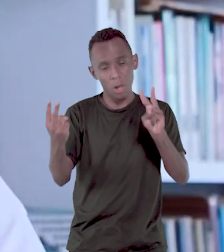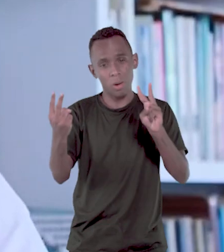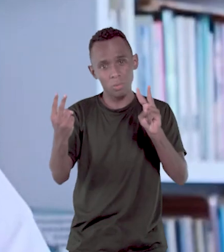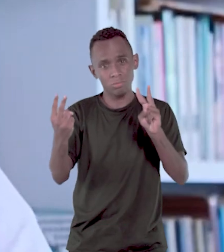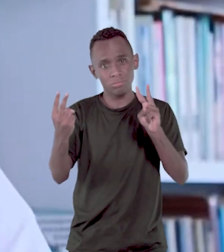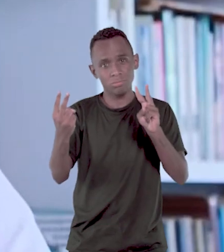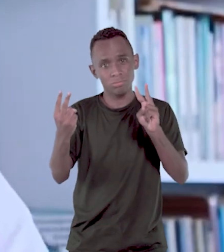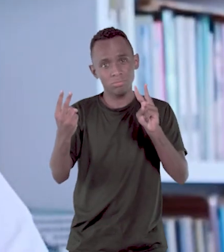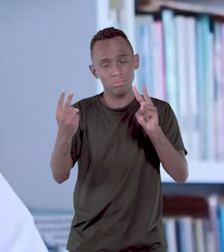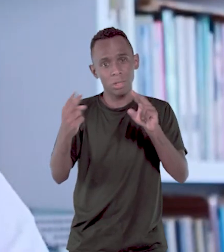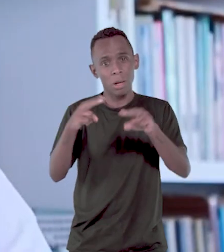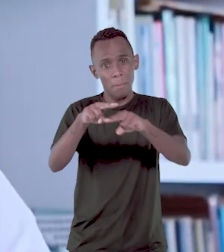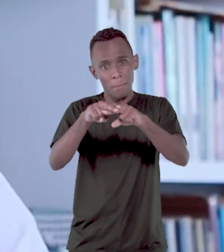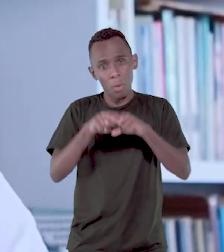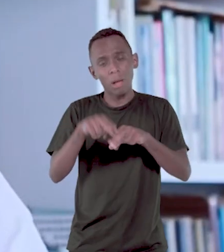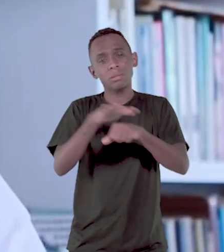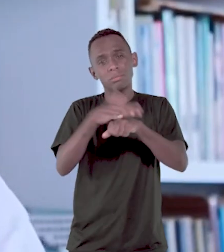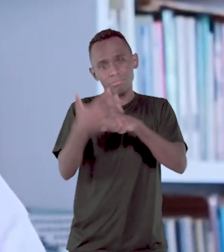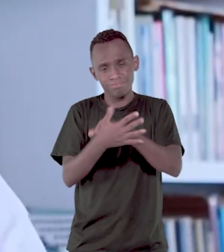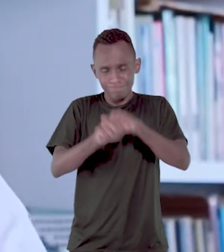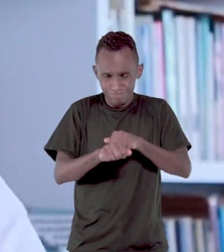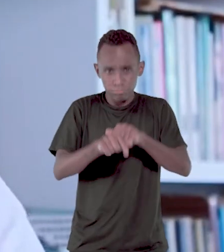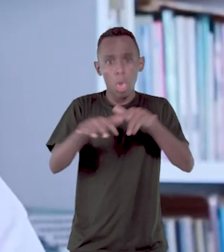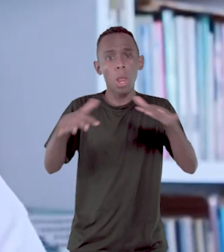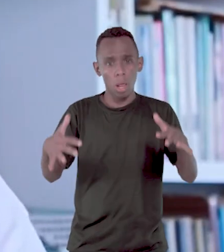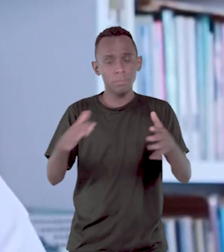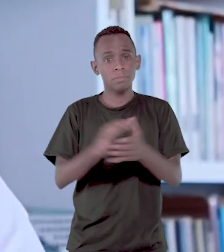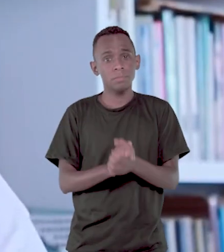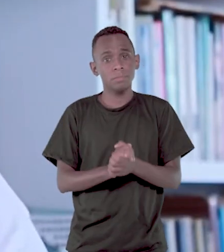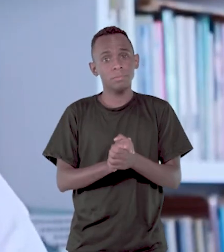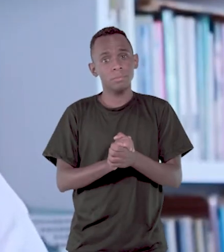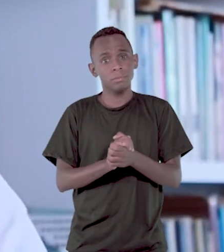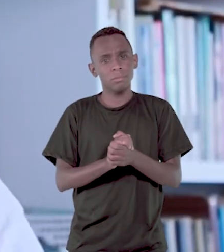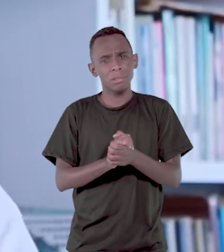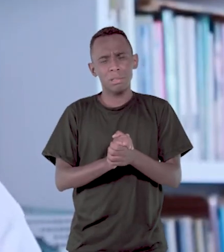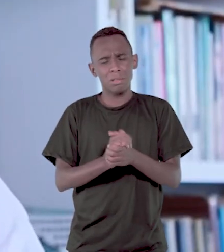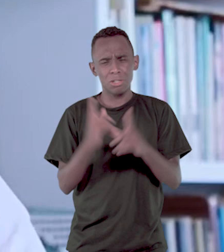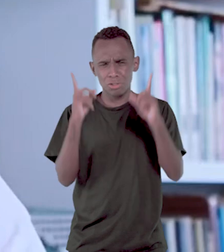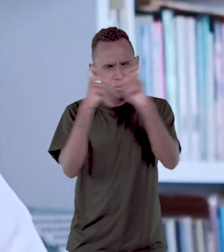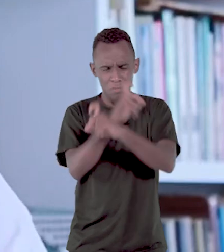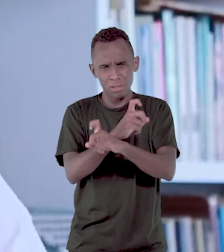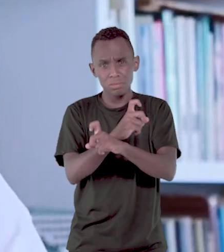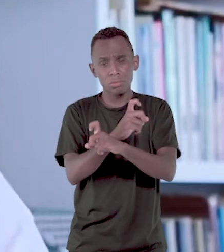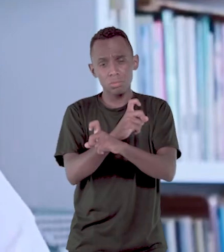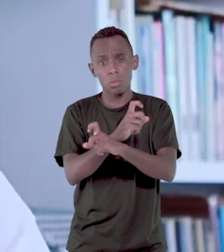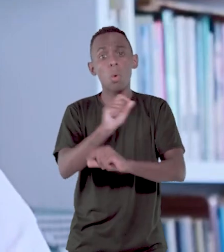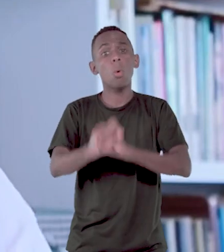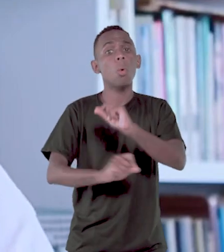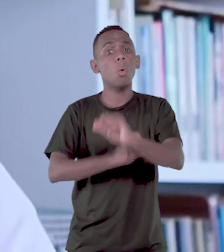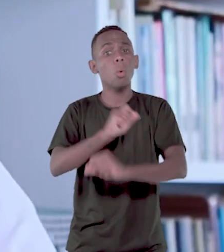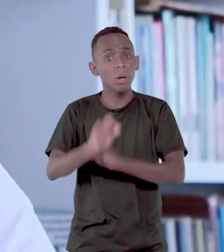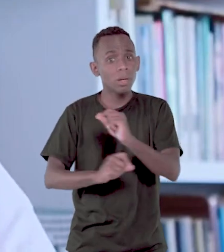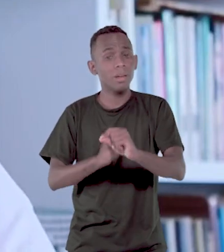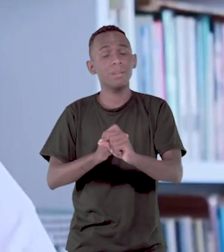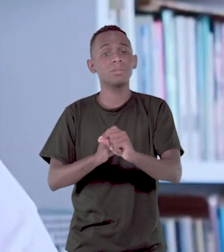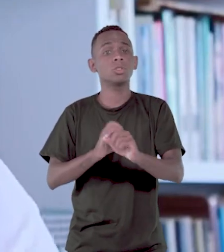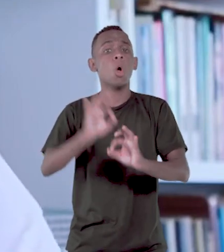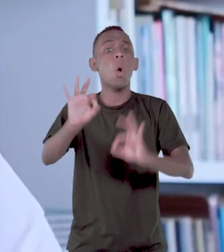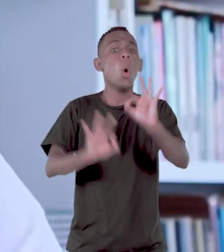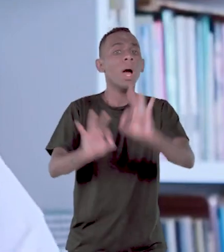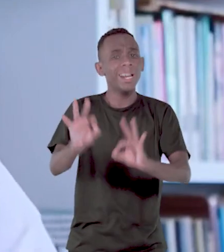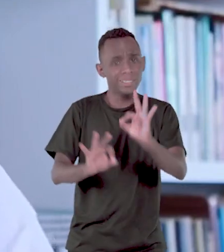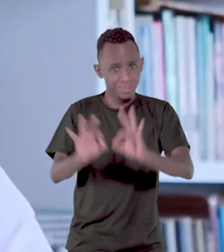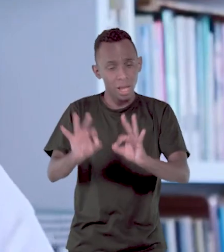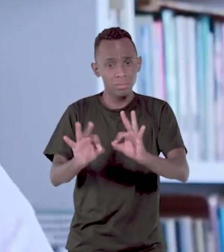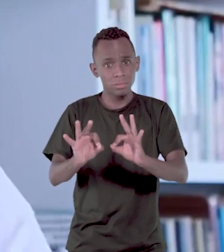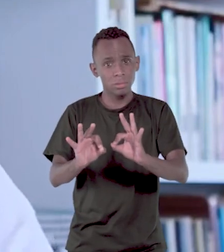modo digital, nesse mundo de plástico e vidro que a pandemia nos lançou. Para nós, nem tão complicado assim foi, do ponto de